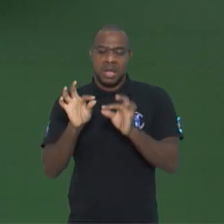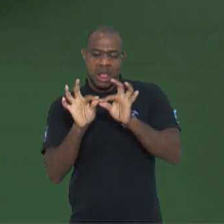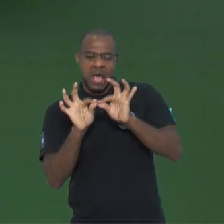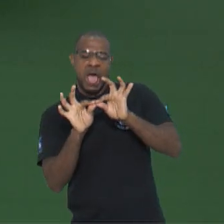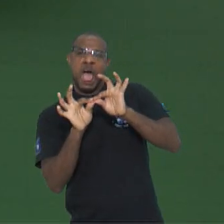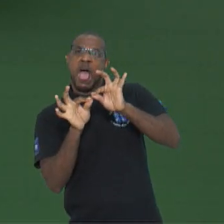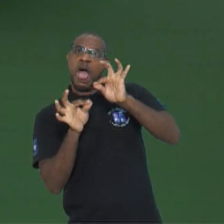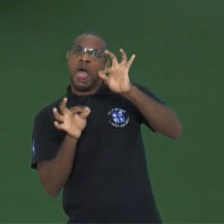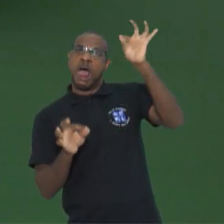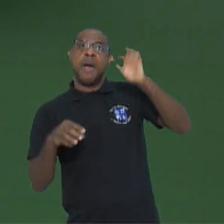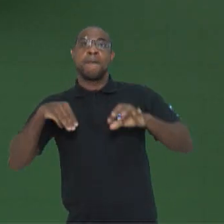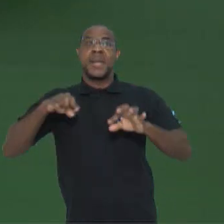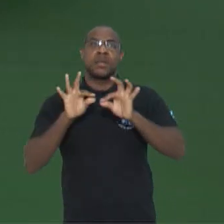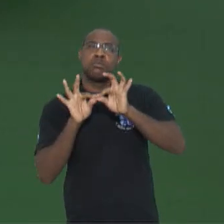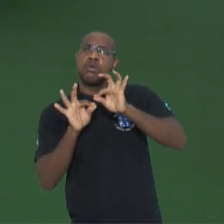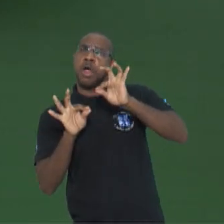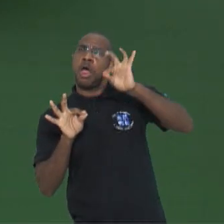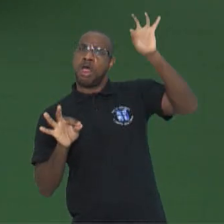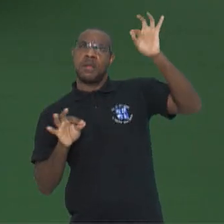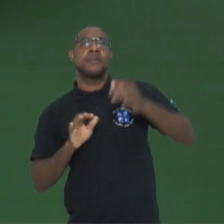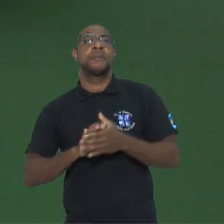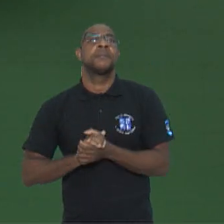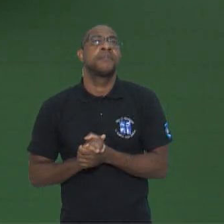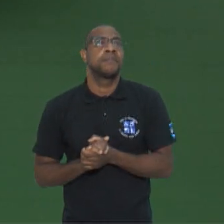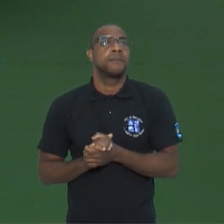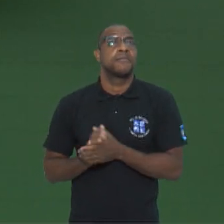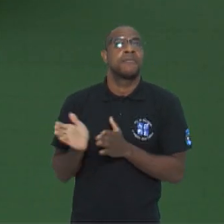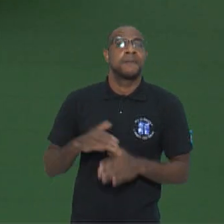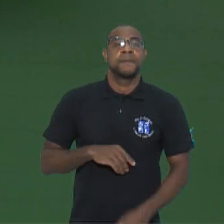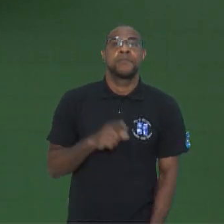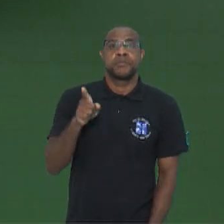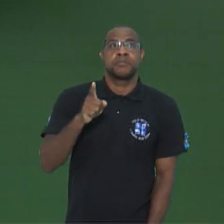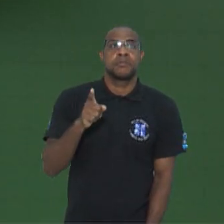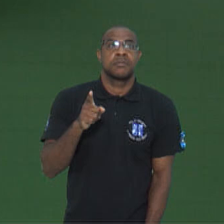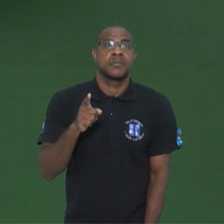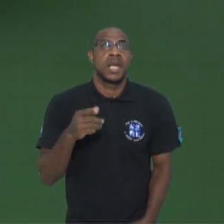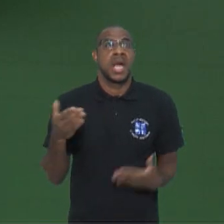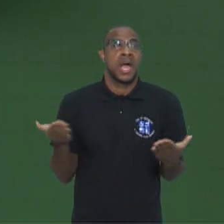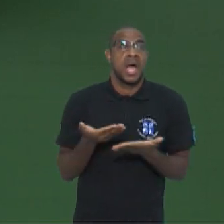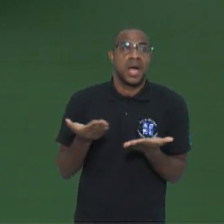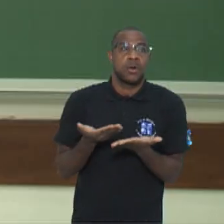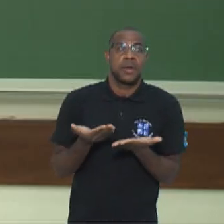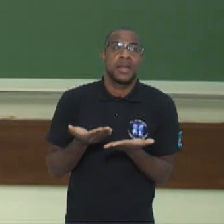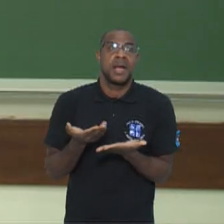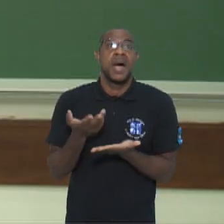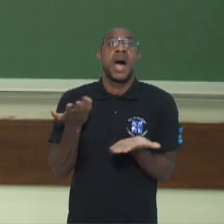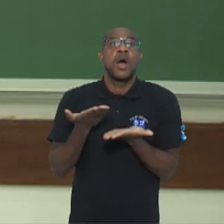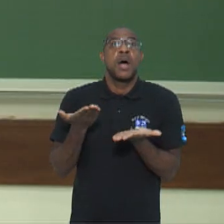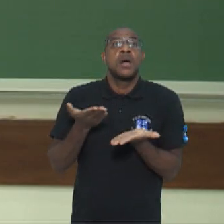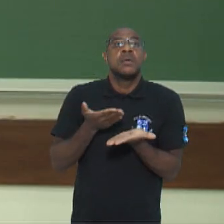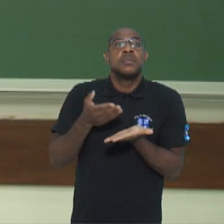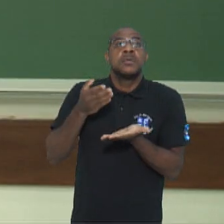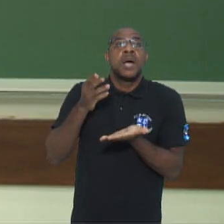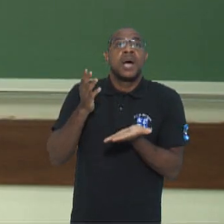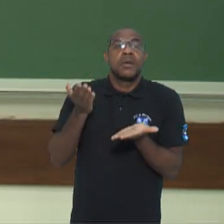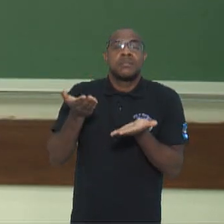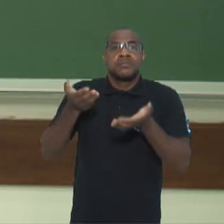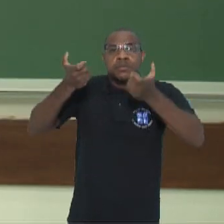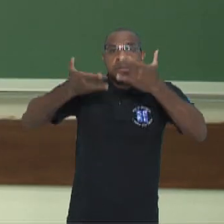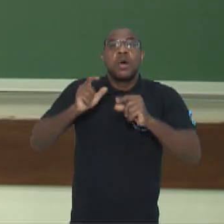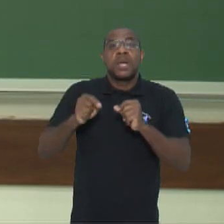Bem, então, um breve resumo da história do montanhismo mundial. E agora a gente vai falar do montanhismo no Brasil.